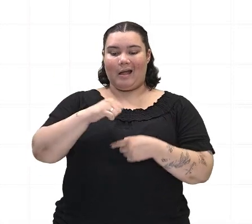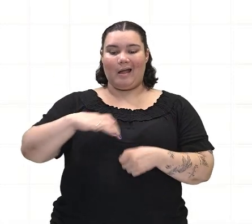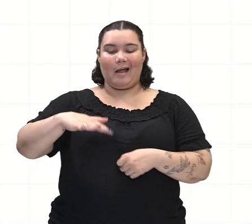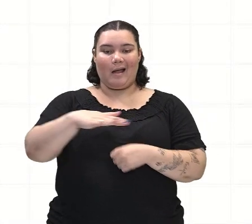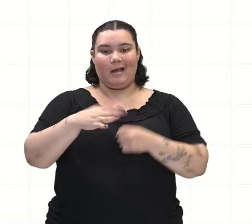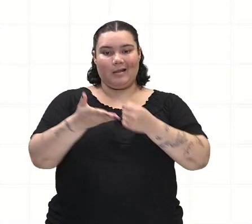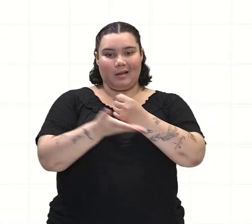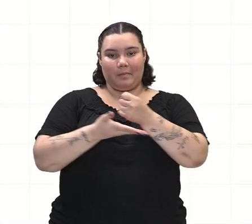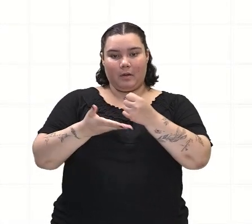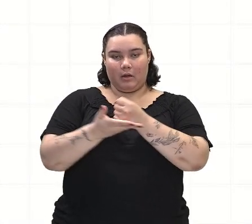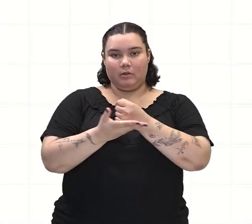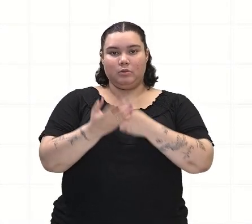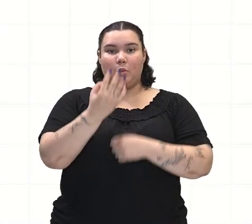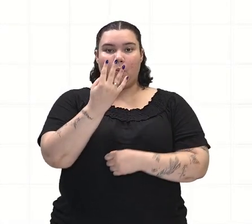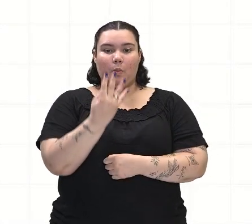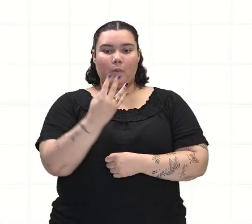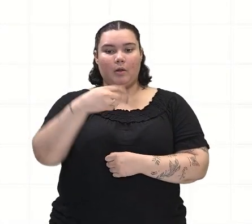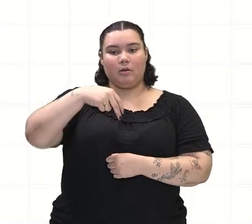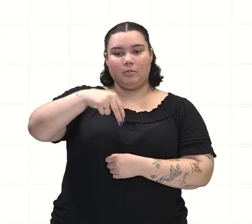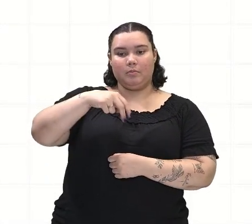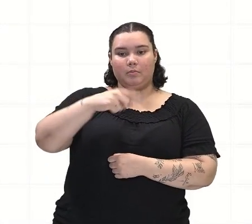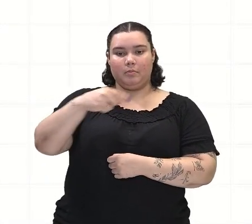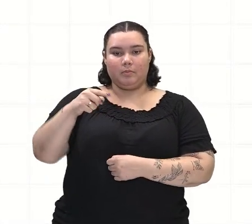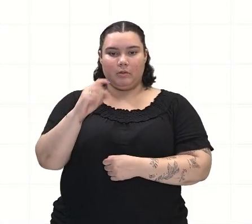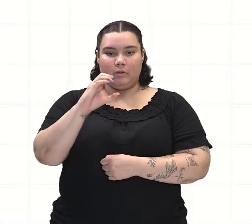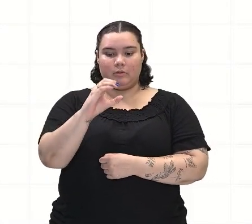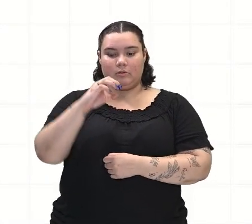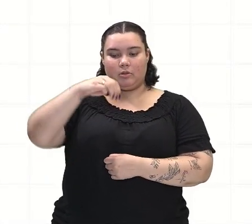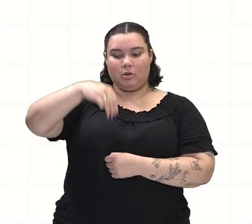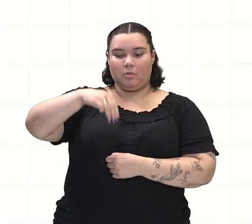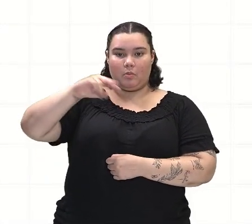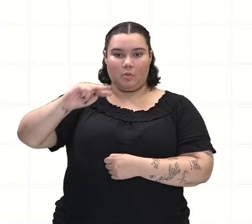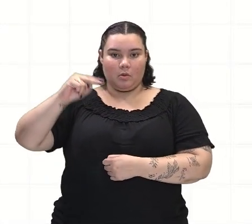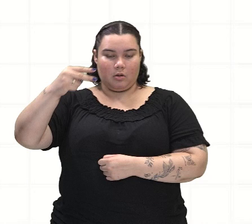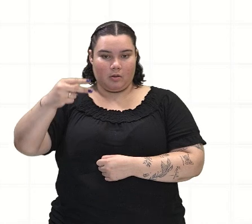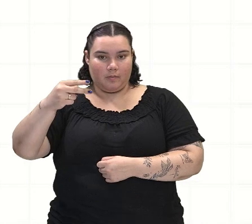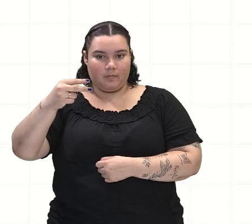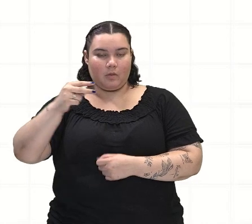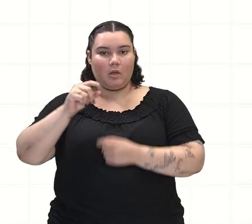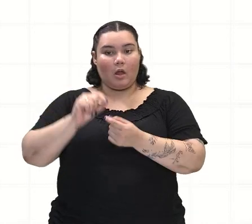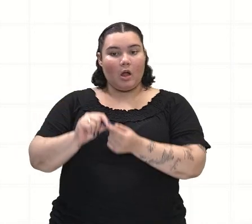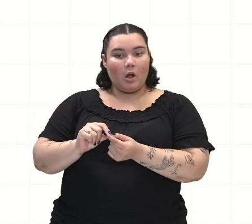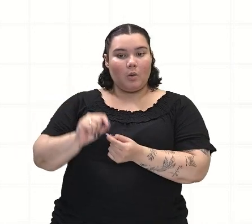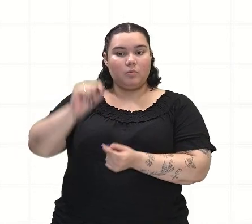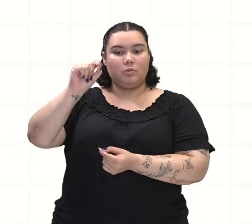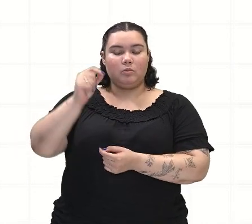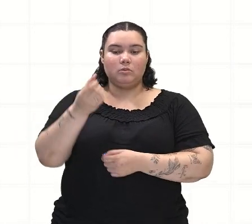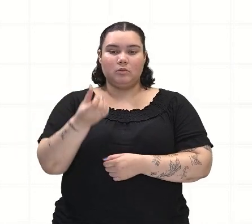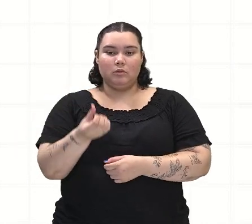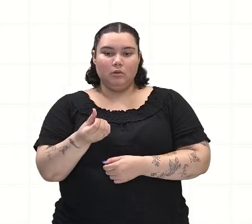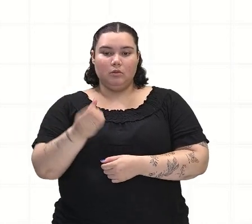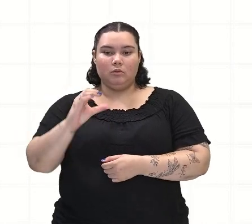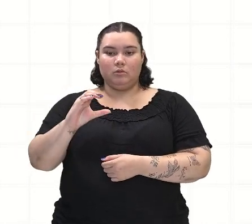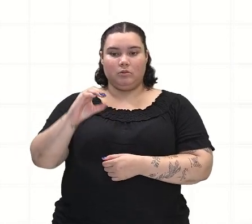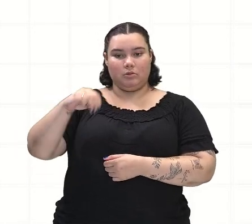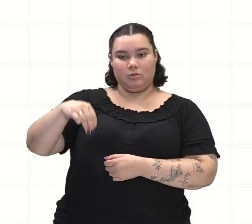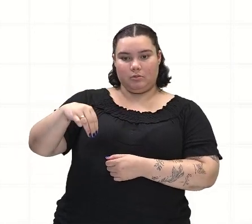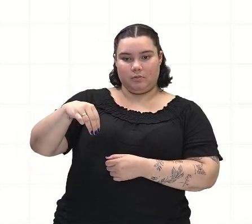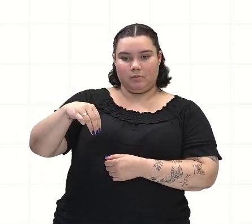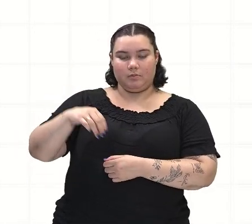da base 4π centímetros quadrados, e a altura 6